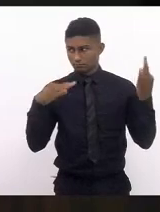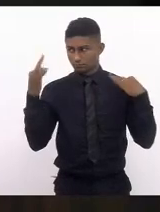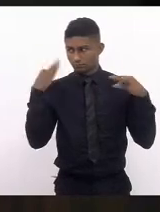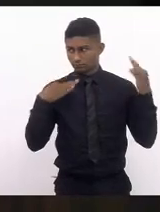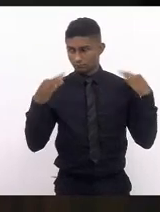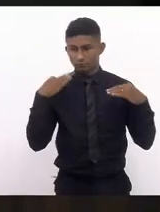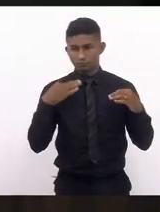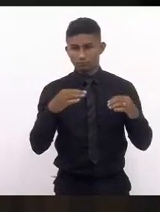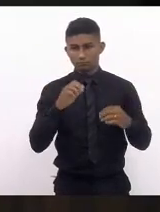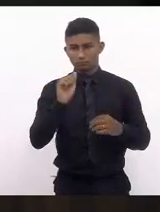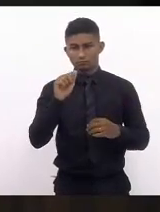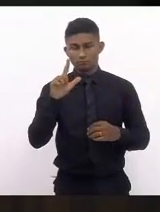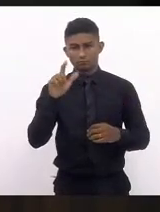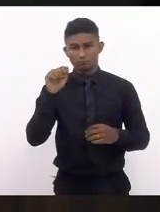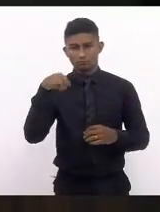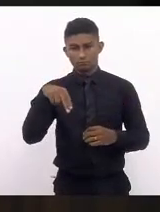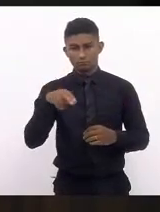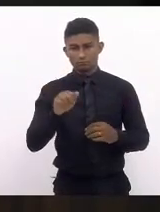Alana Passos